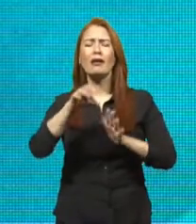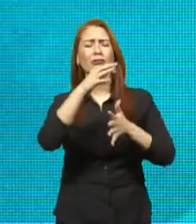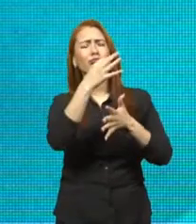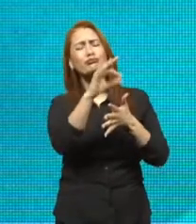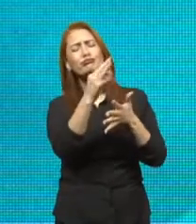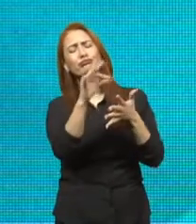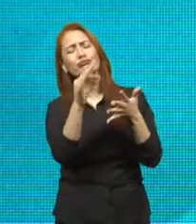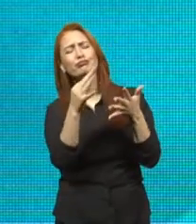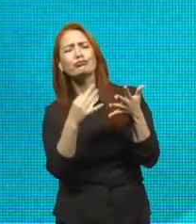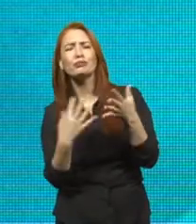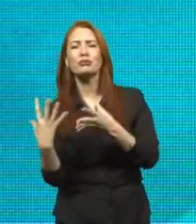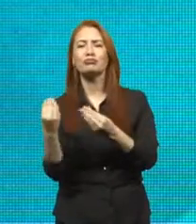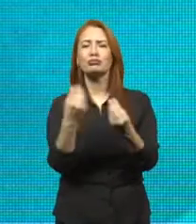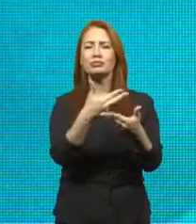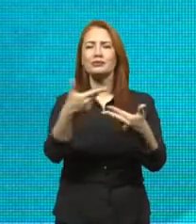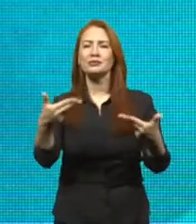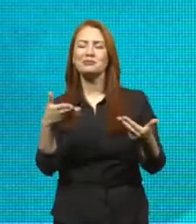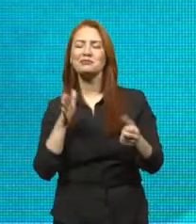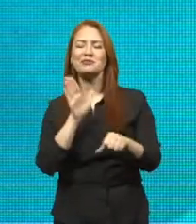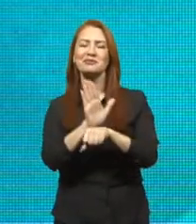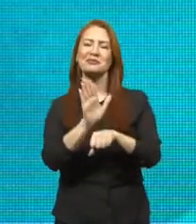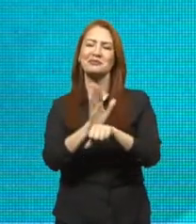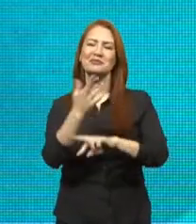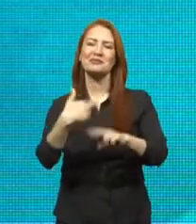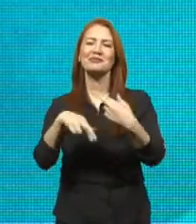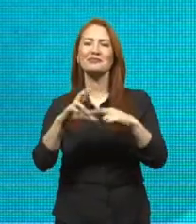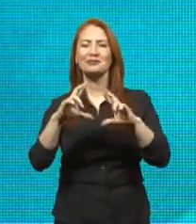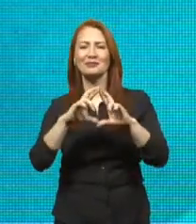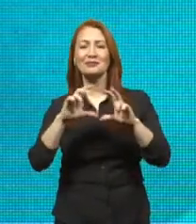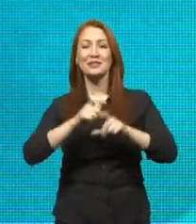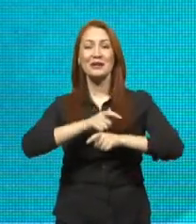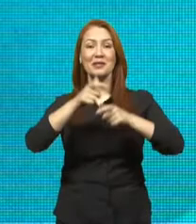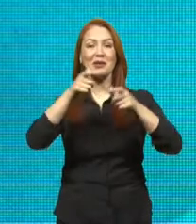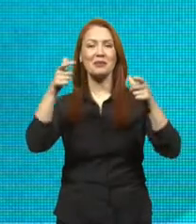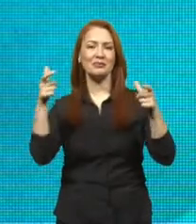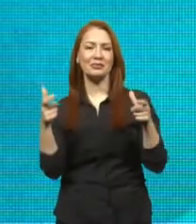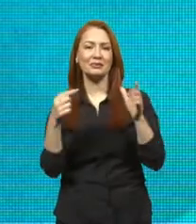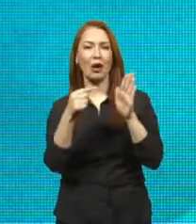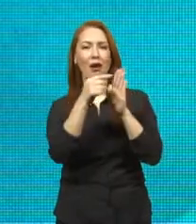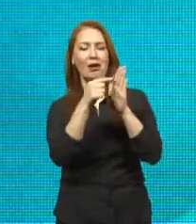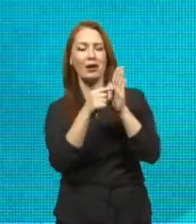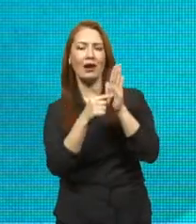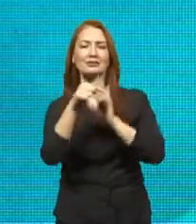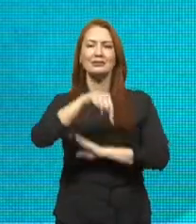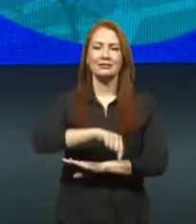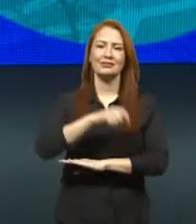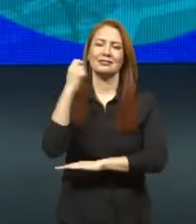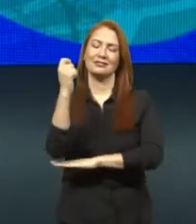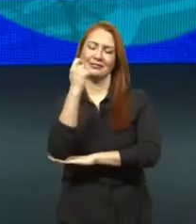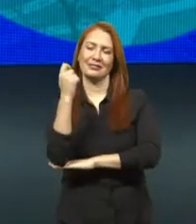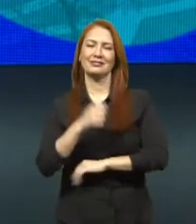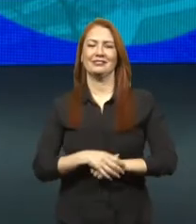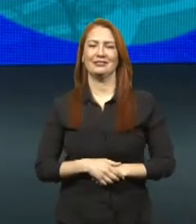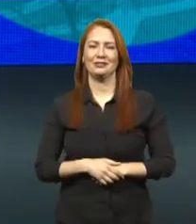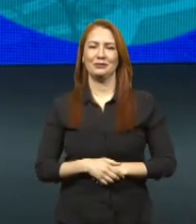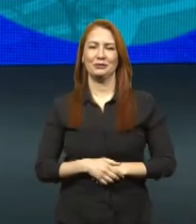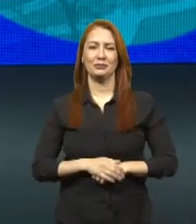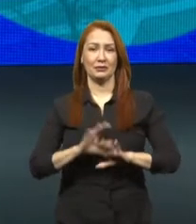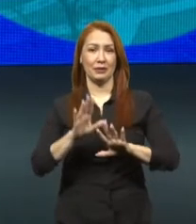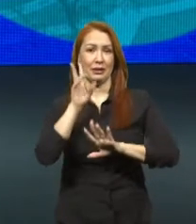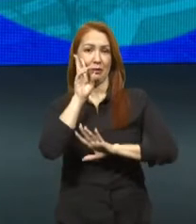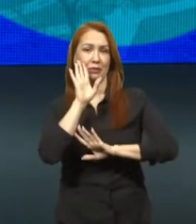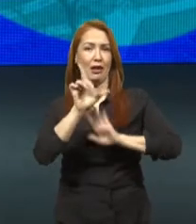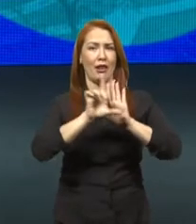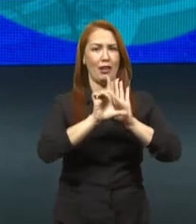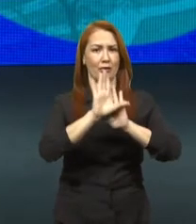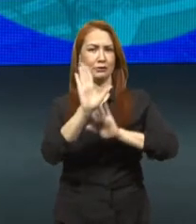possibilidades para auxiliar a reciclagem, a aumentar os índices de reciclagem aqui no nosso estado, né? Legal. E a lei já está valendo, né?